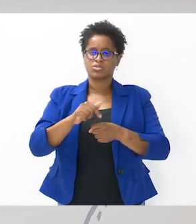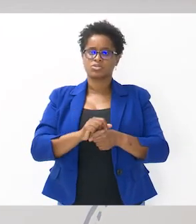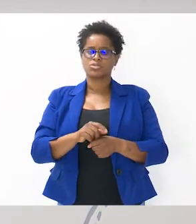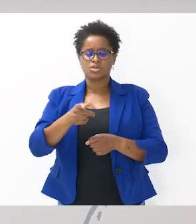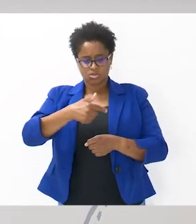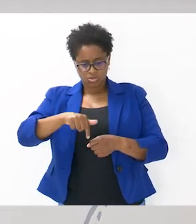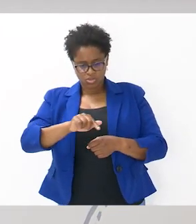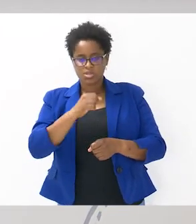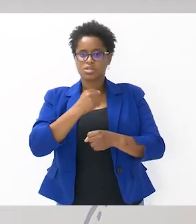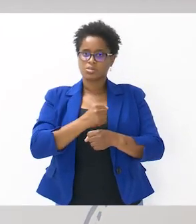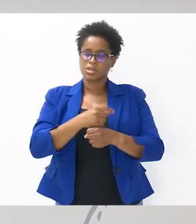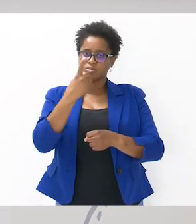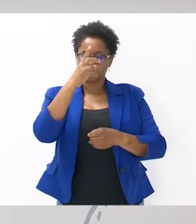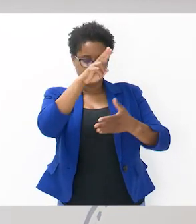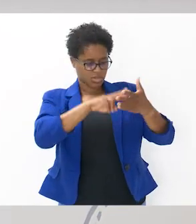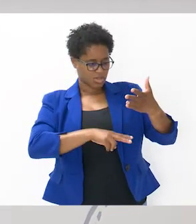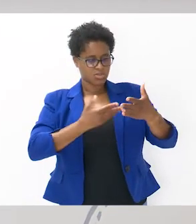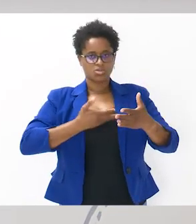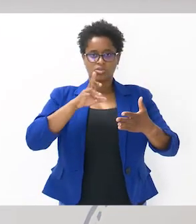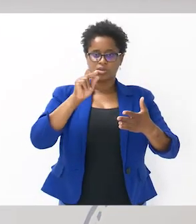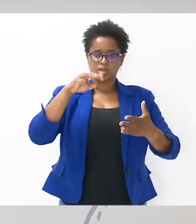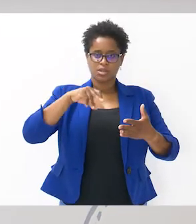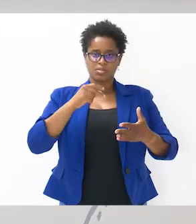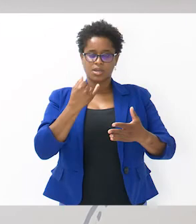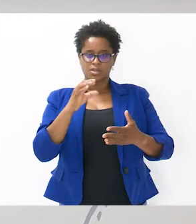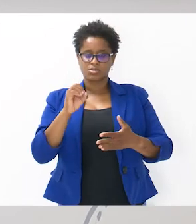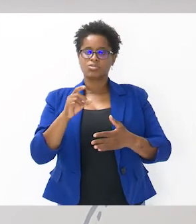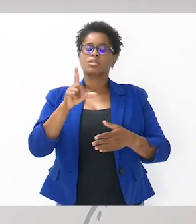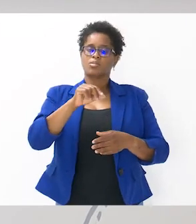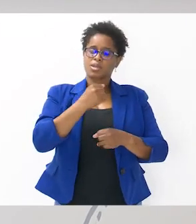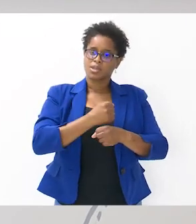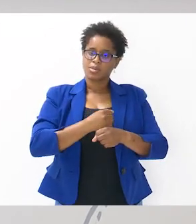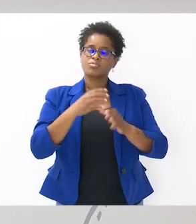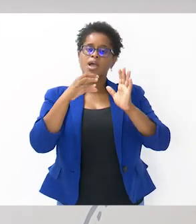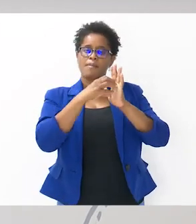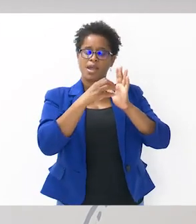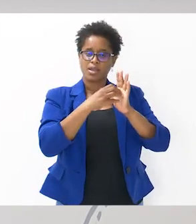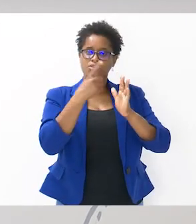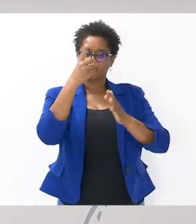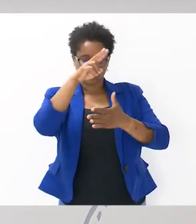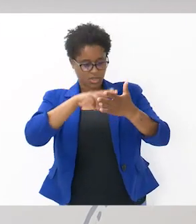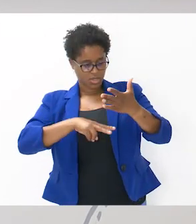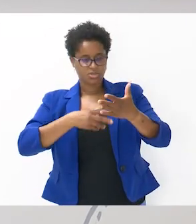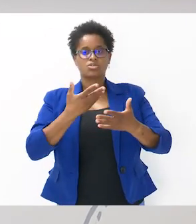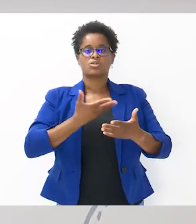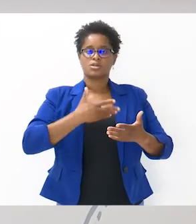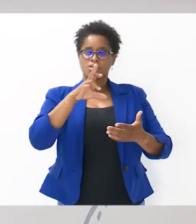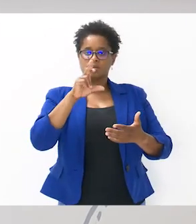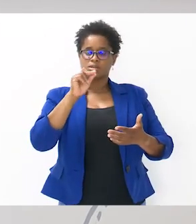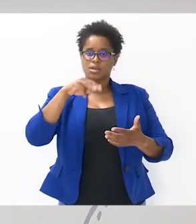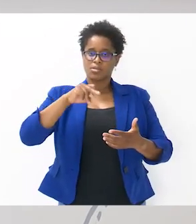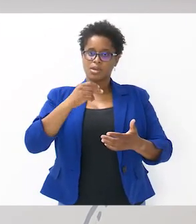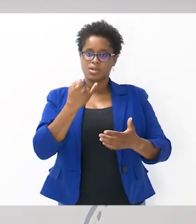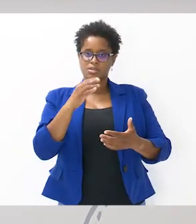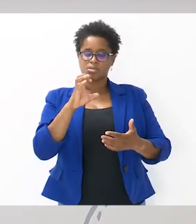nós trabalhamos um texto dramático. Vimos também as marcas de um texto dramático.